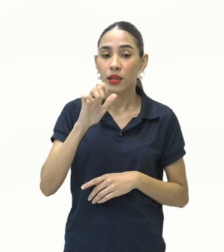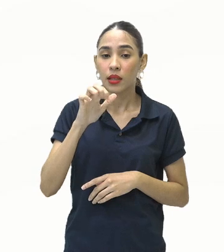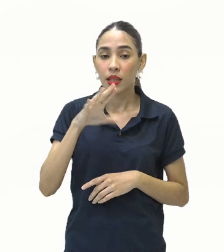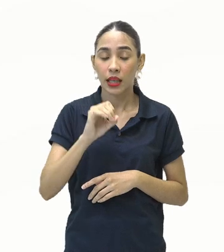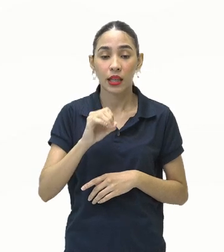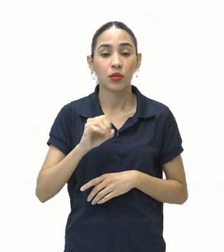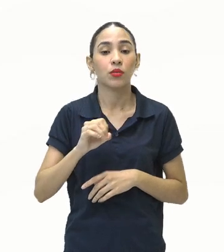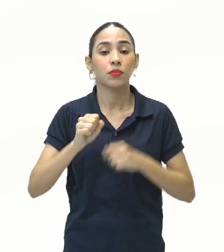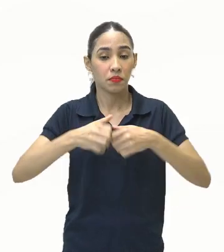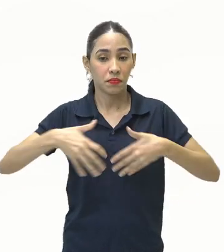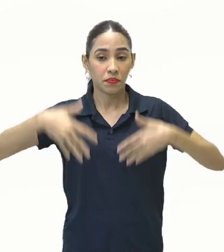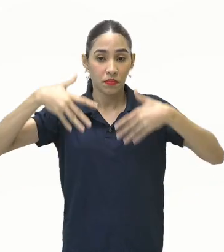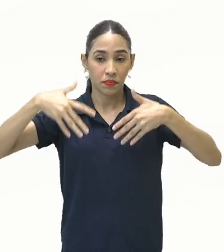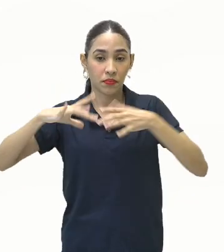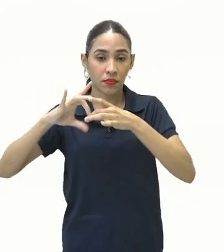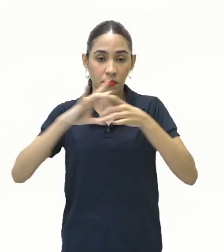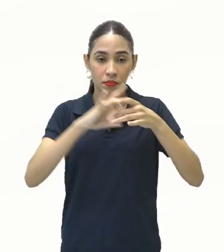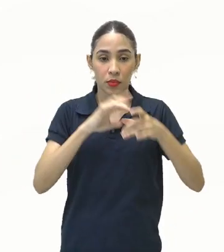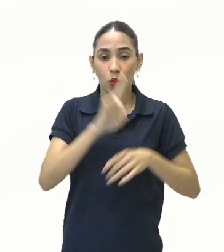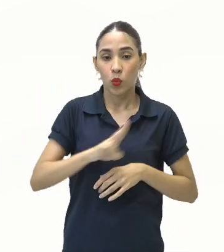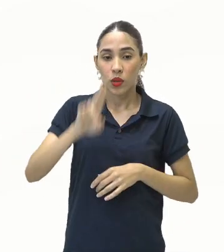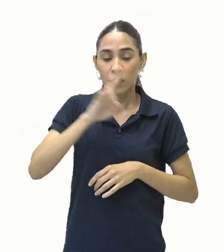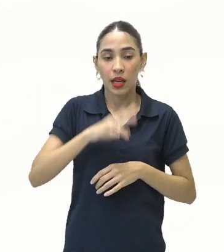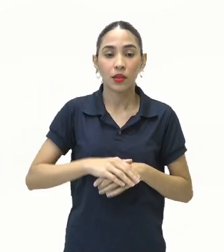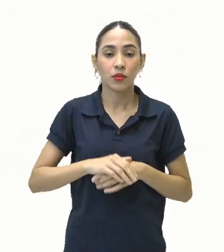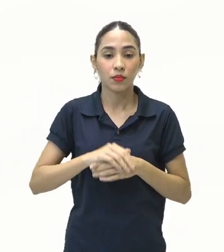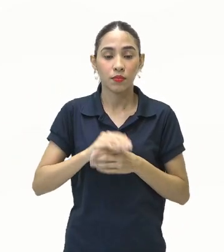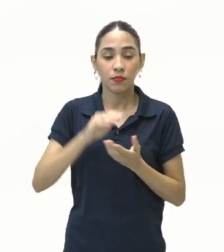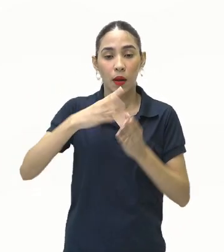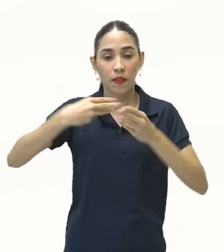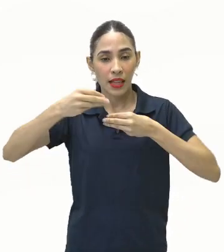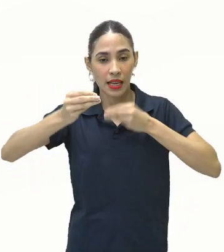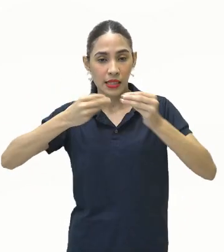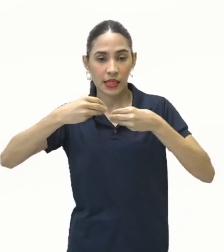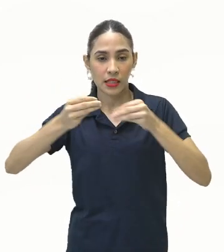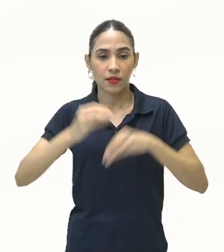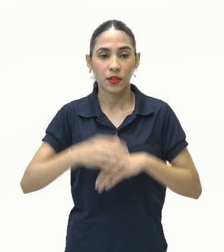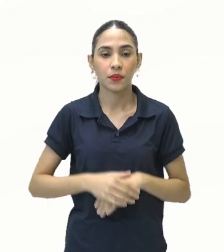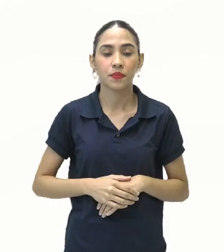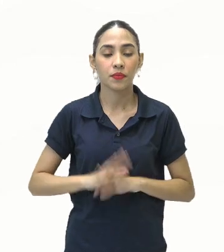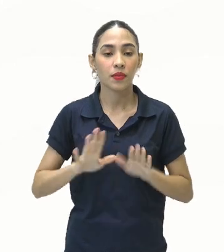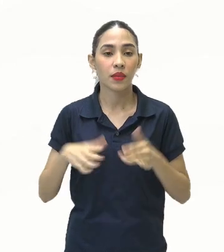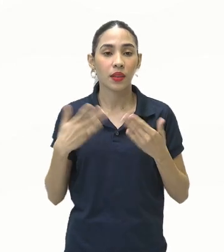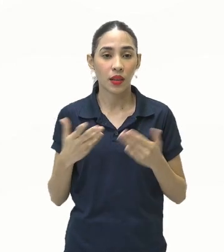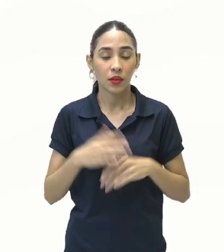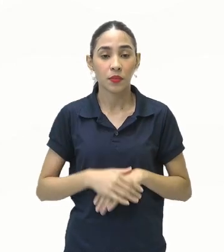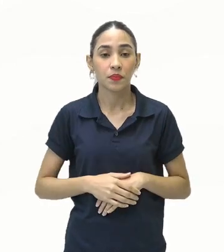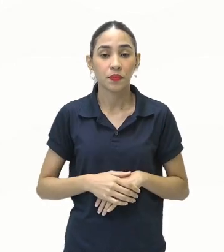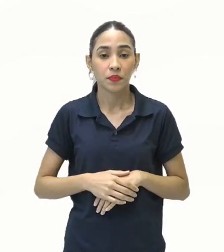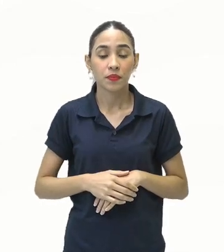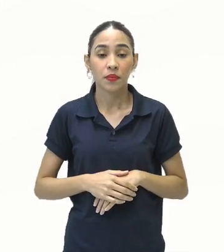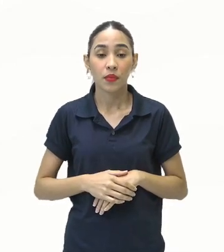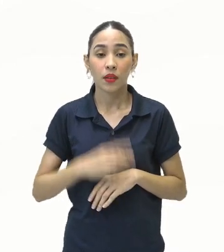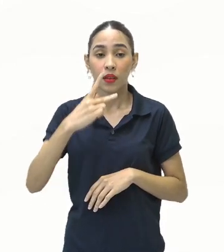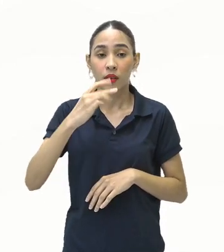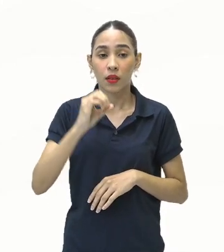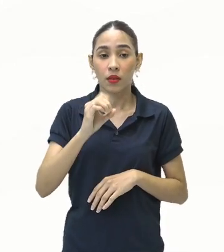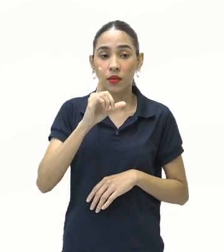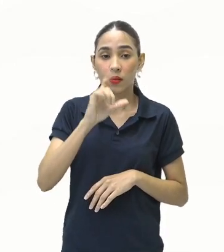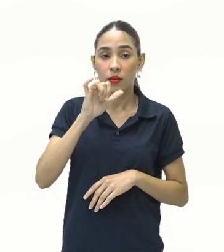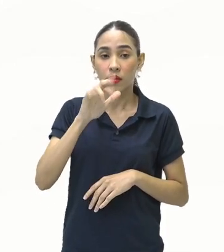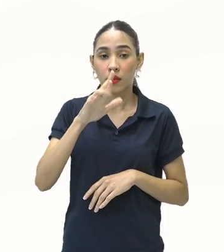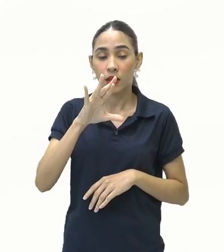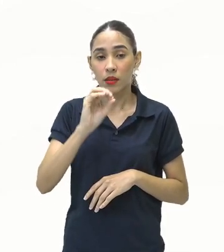cadeia ramificada, é usado em embalagens flexíveis. Então, quando a gente fala de polímeros,